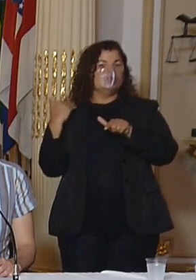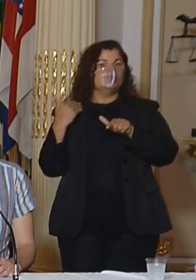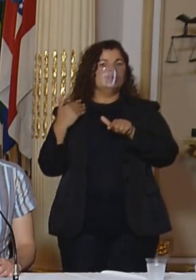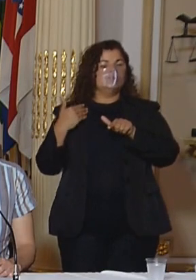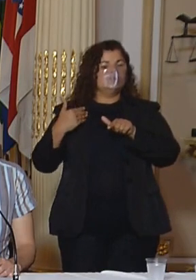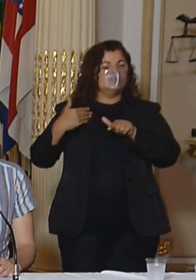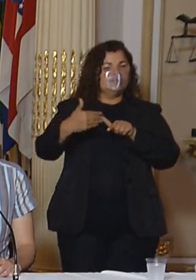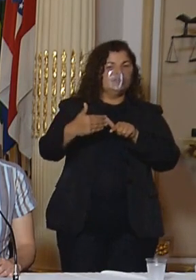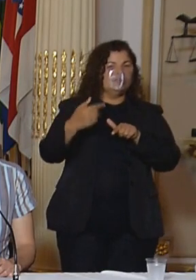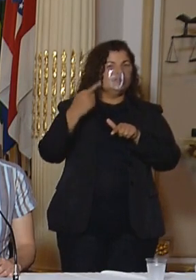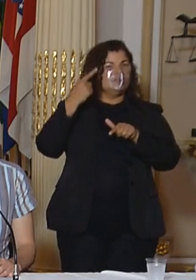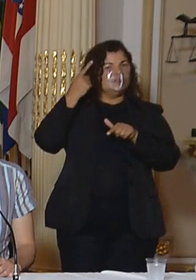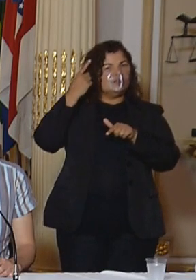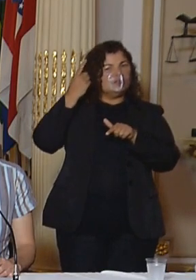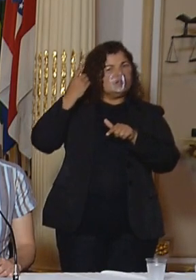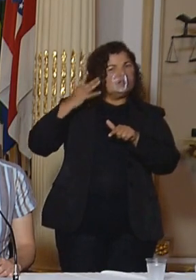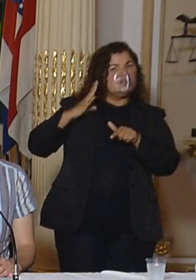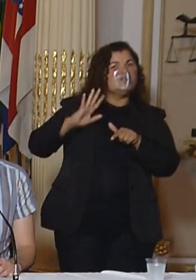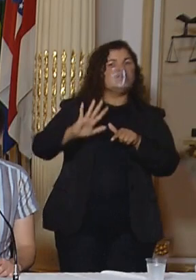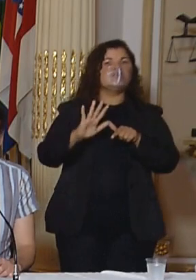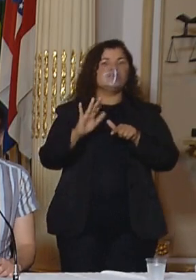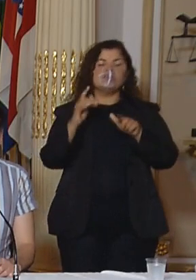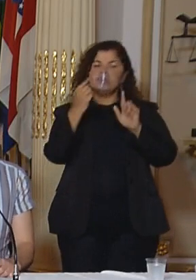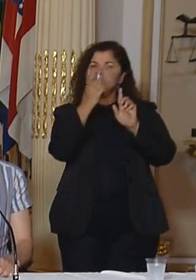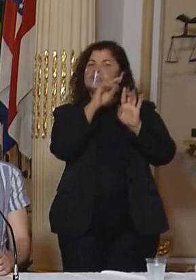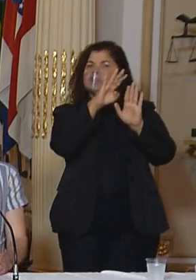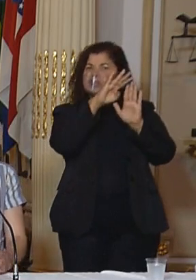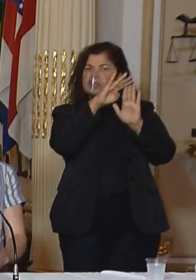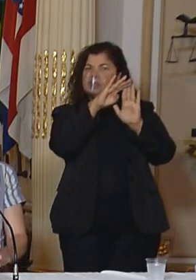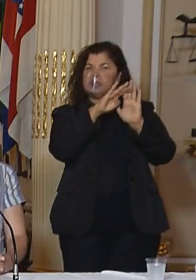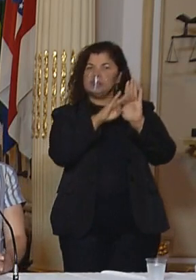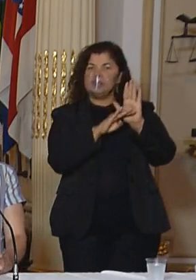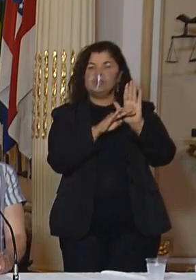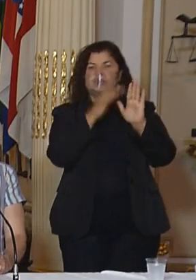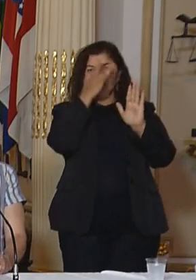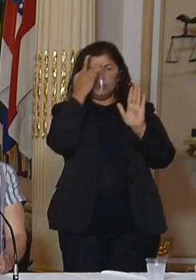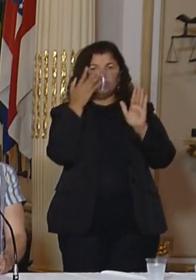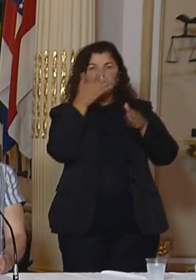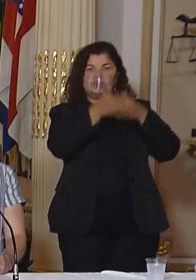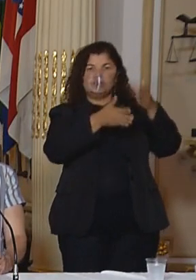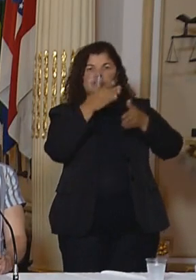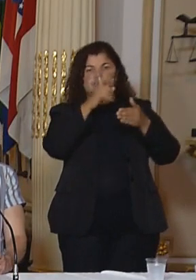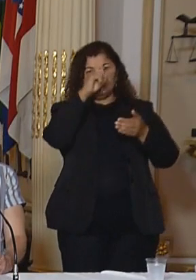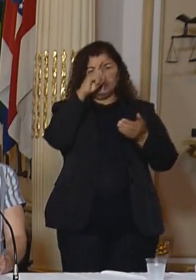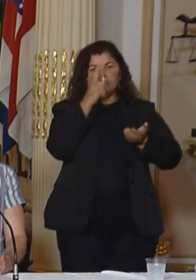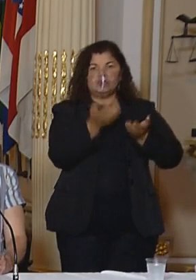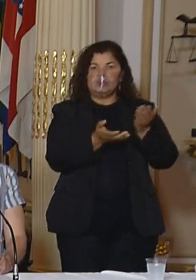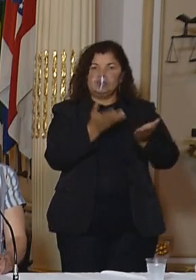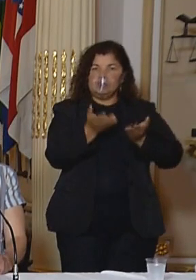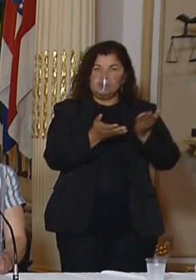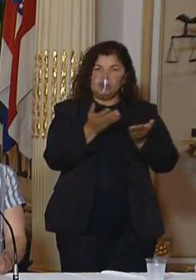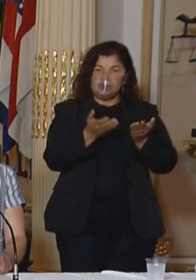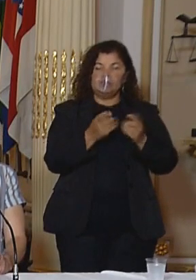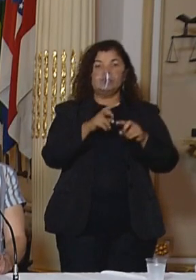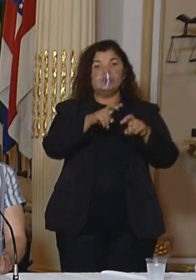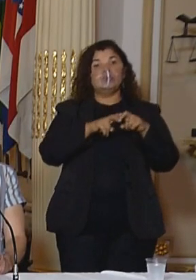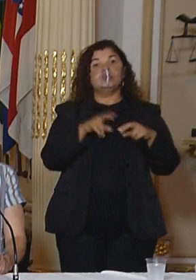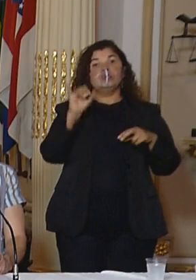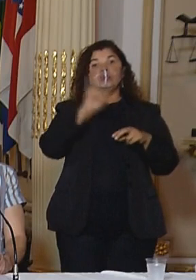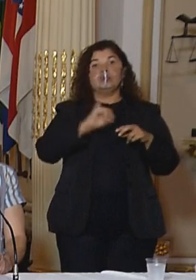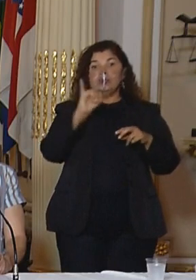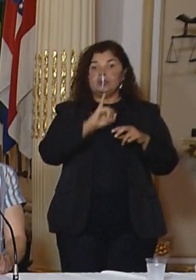últimos dias, o número de atendimentos diários tem caído, né? Esse é um indicador importante para a gente poder valorizar o